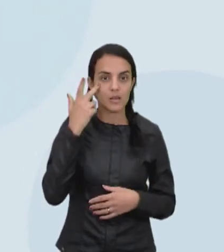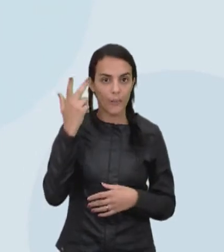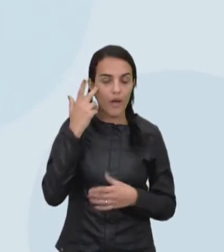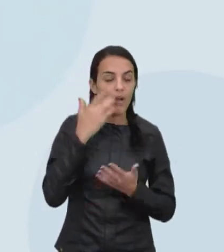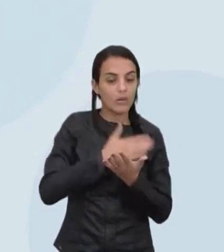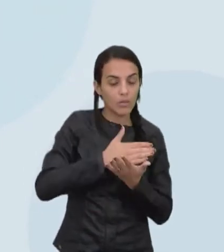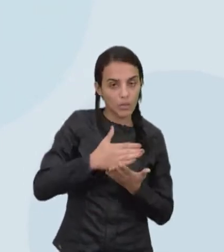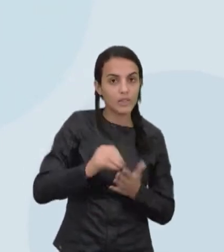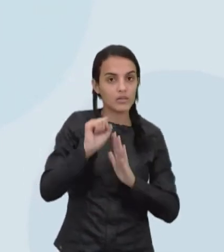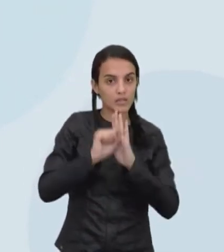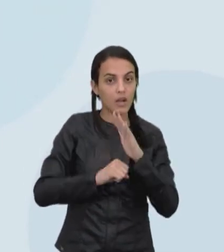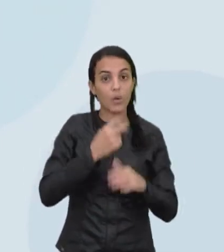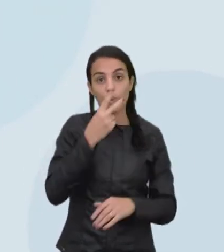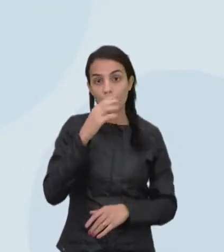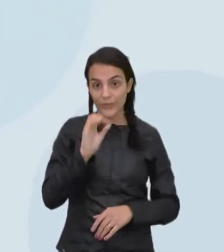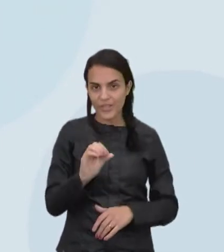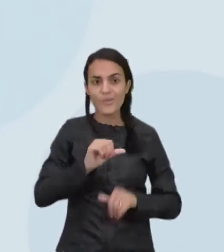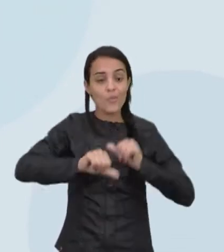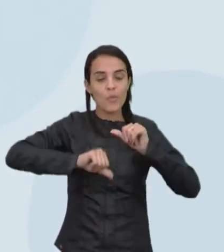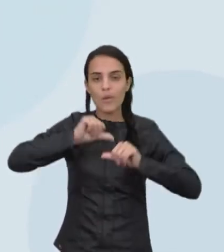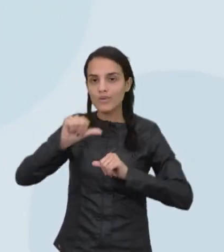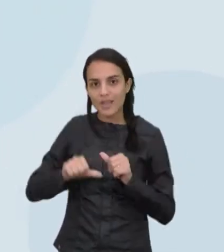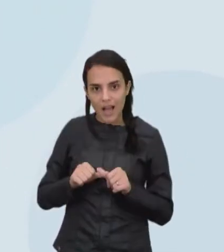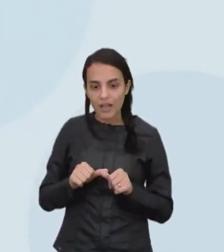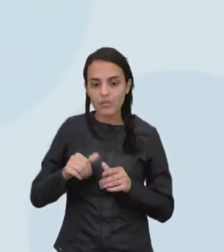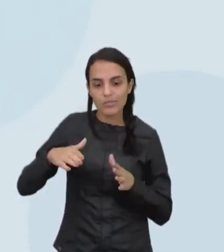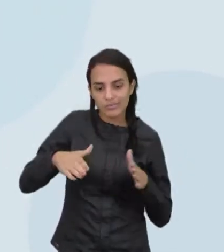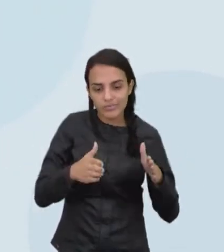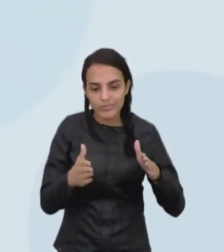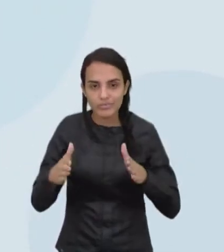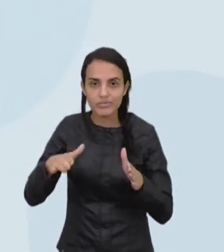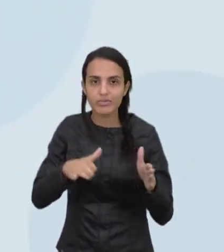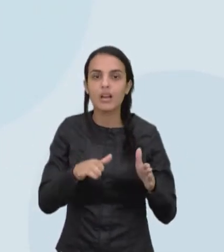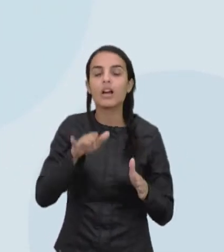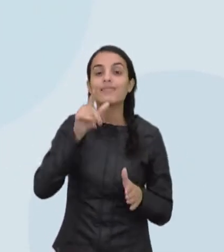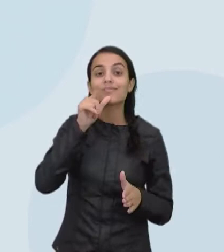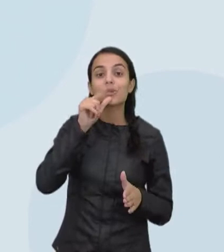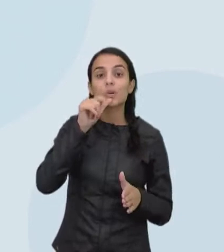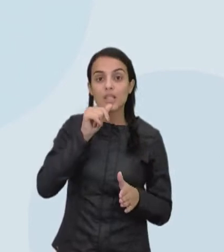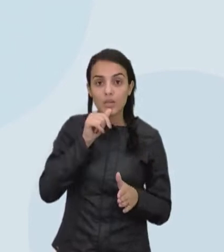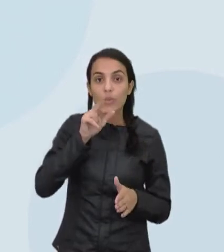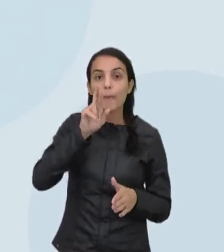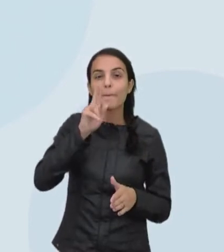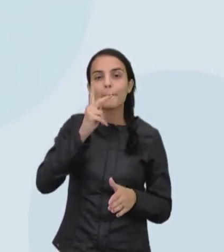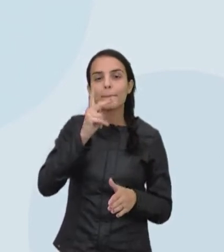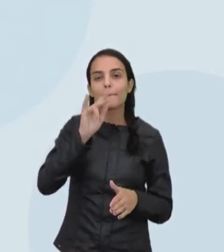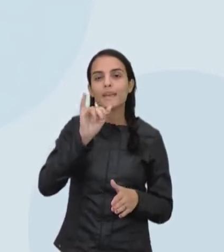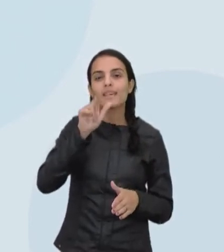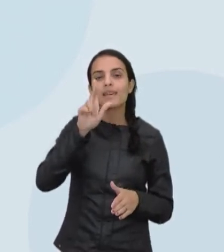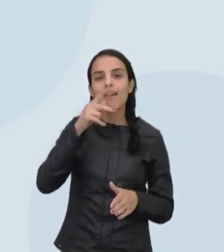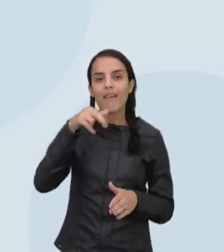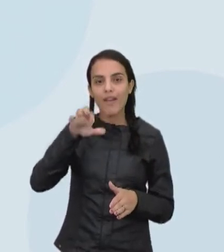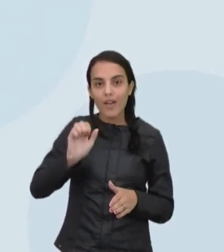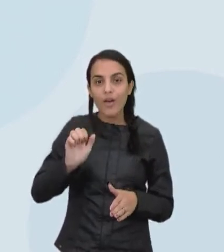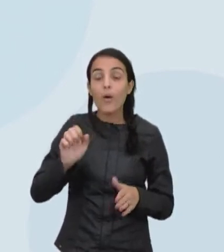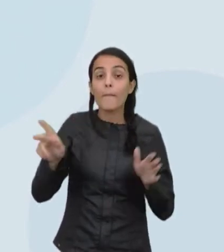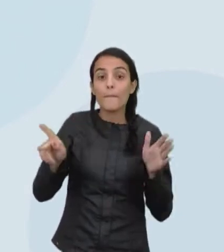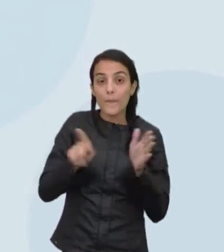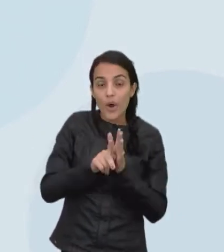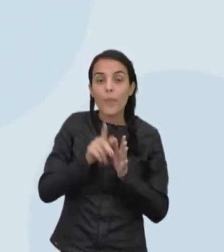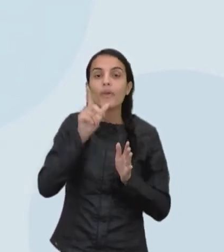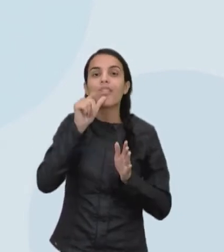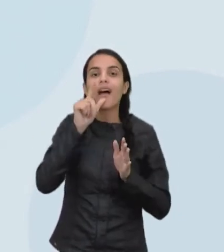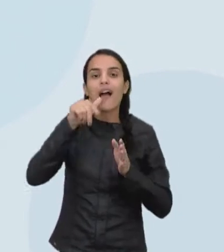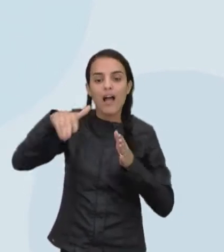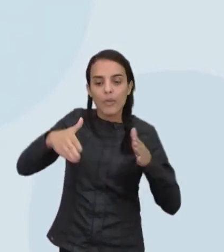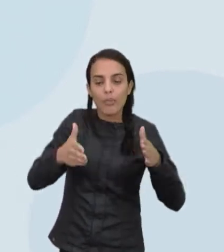do século XX, inverteram o curso do Rio Pinheiros para que ele passasse a bombear água do rio Tietê através de um